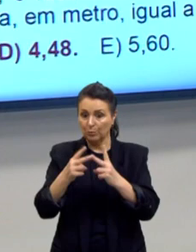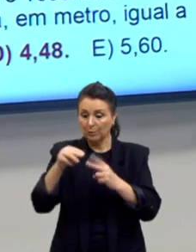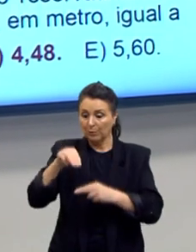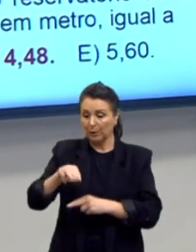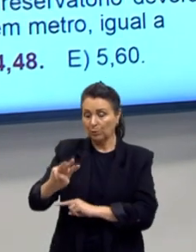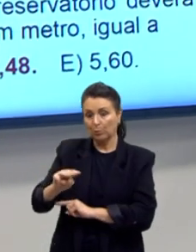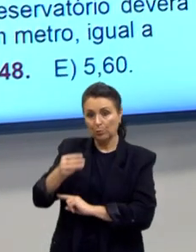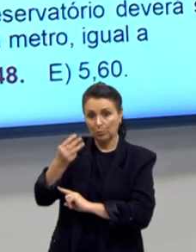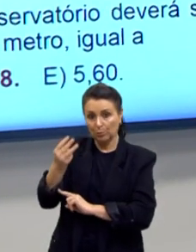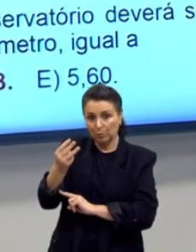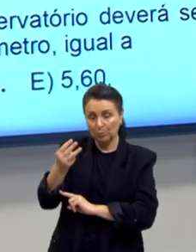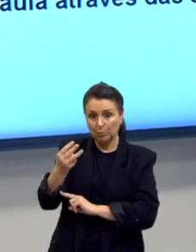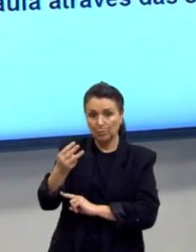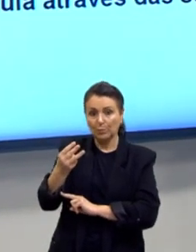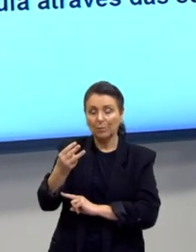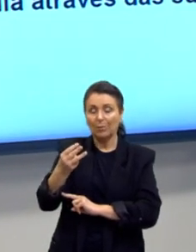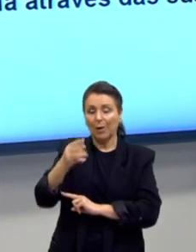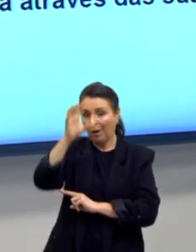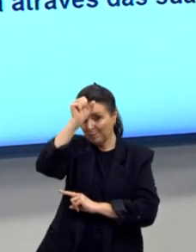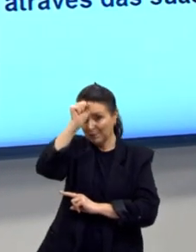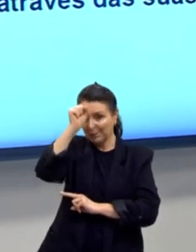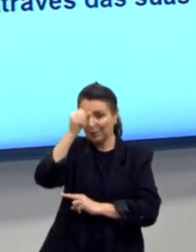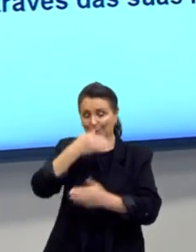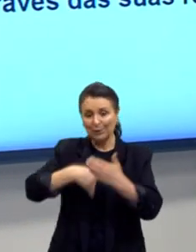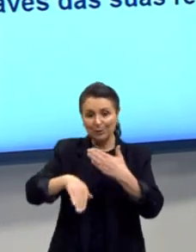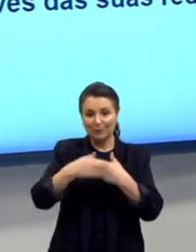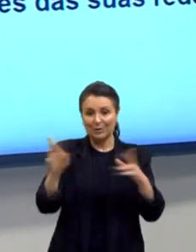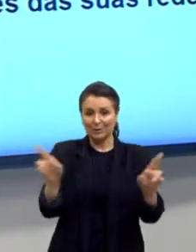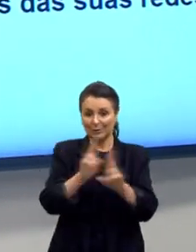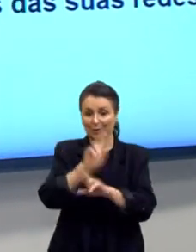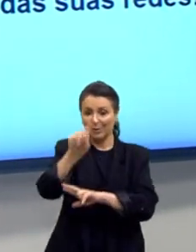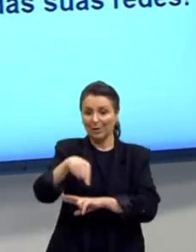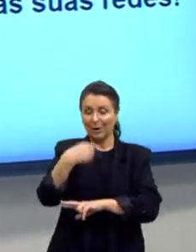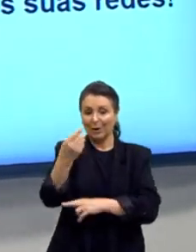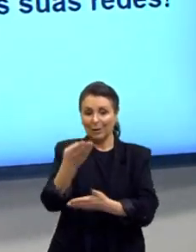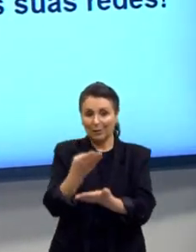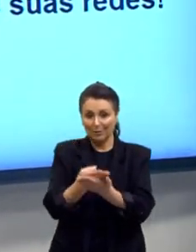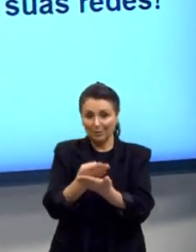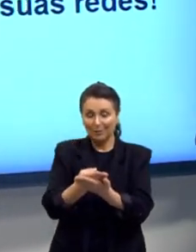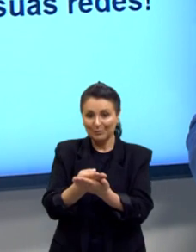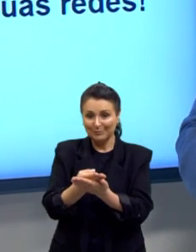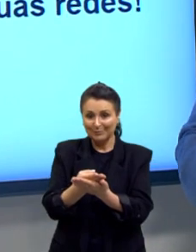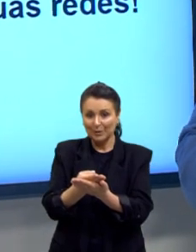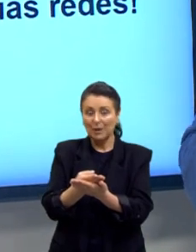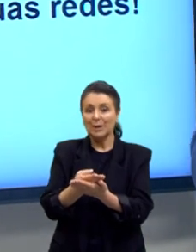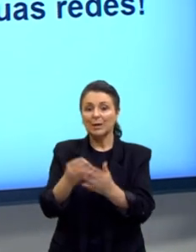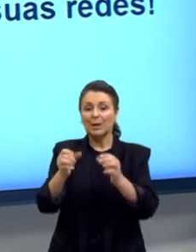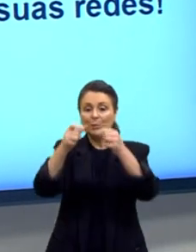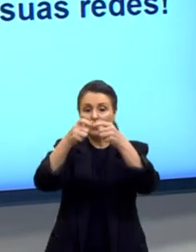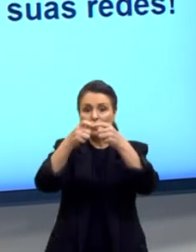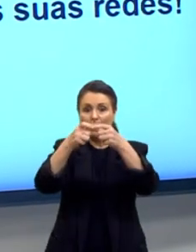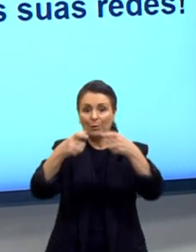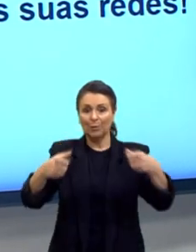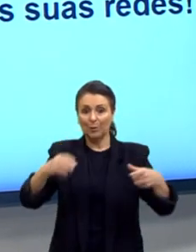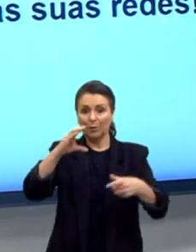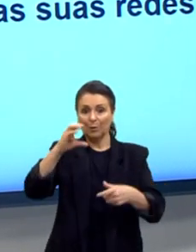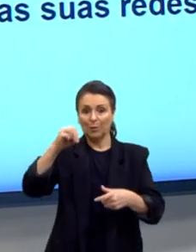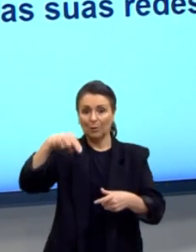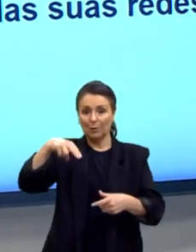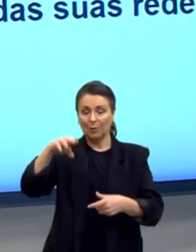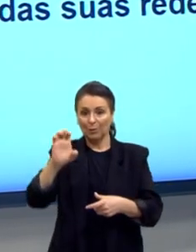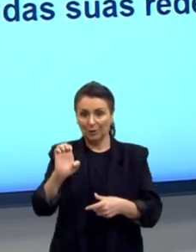então trabalhamos todas essas relações na próxima aula então nós vamos estudar o cone nosso próximo